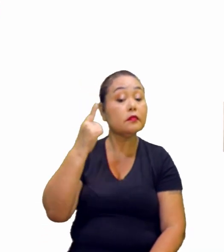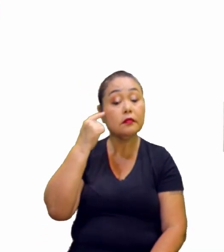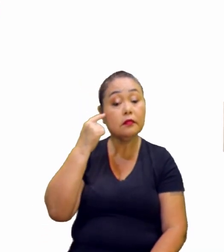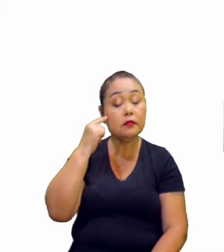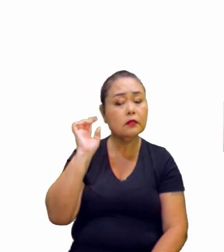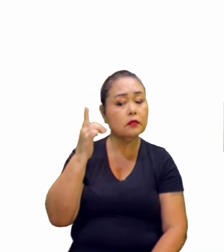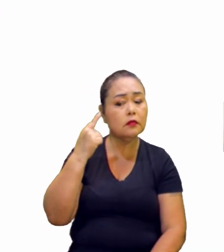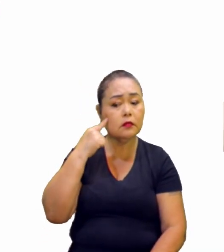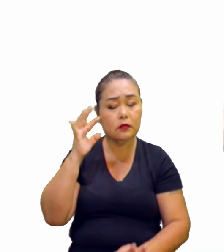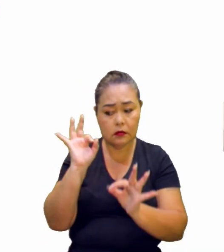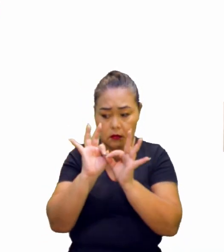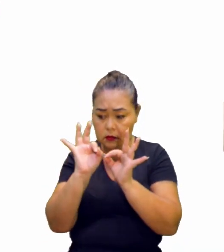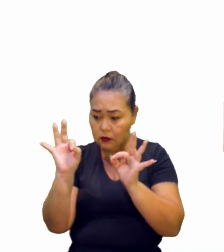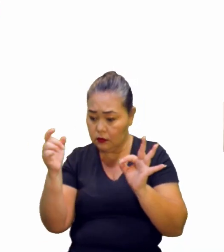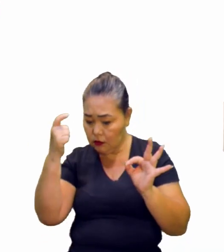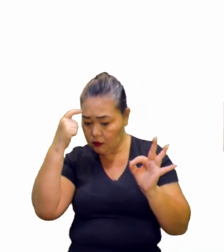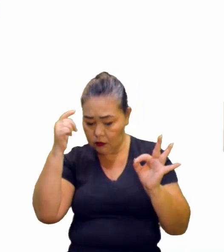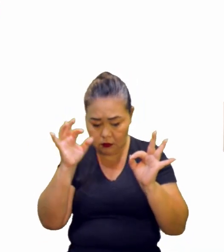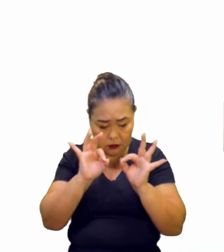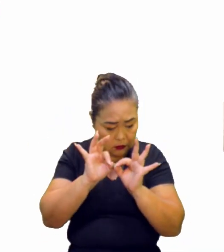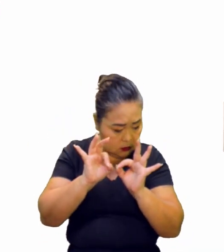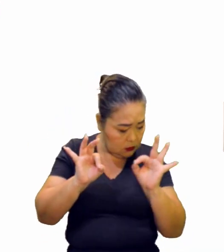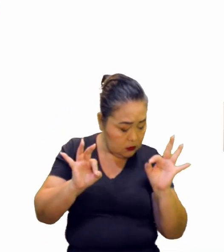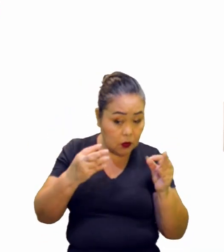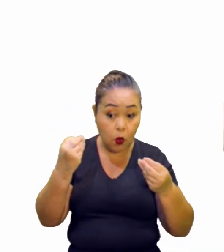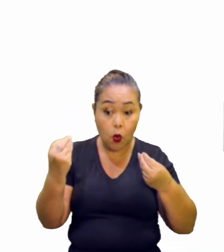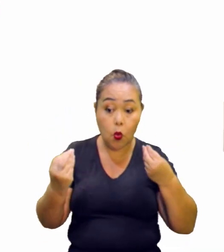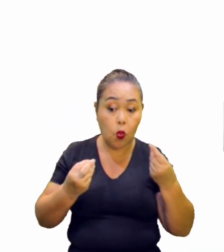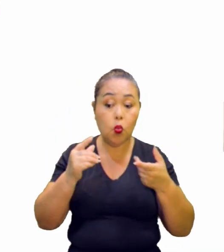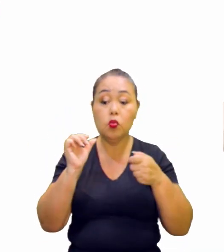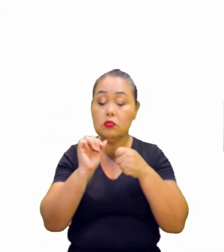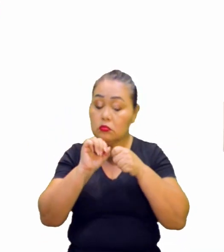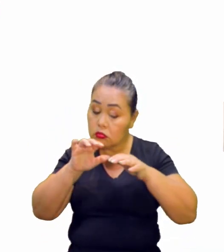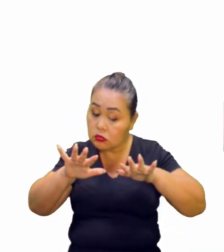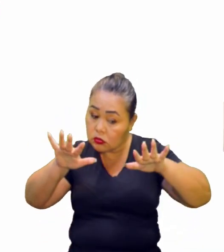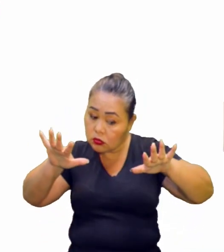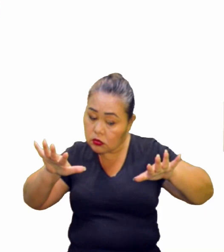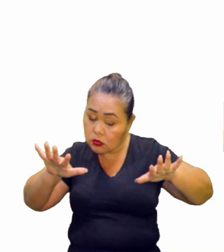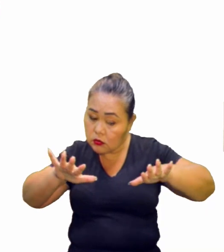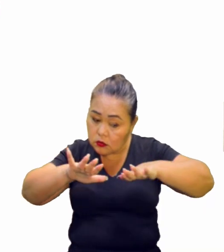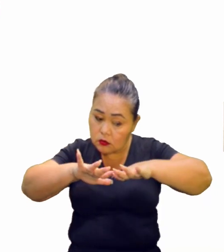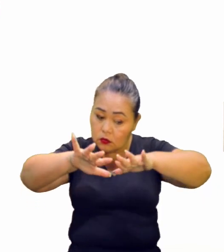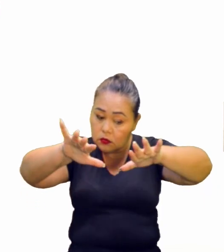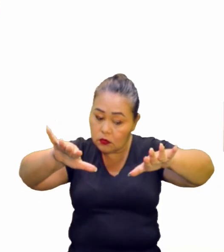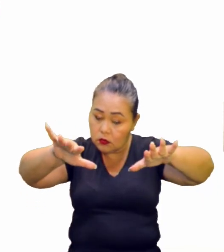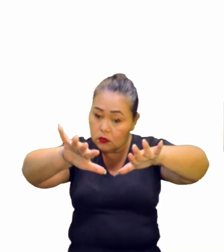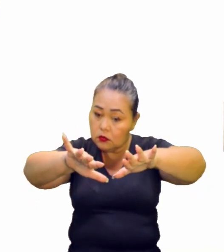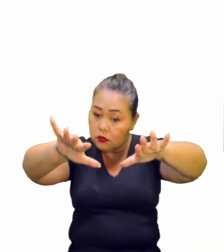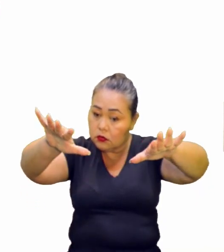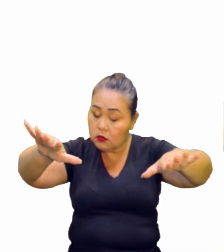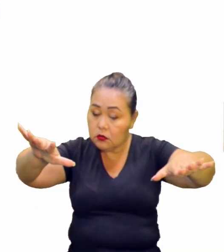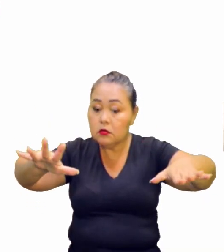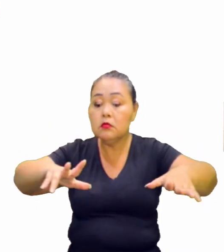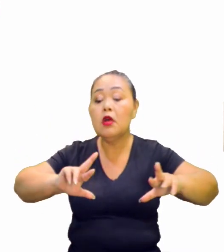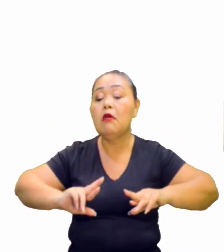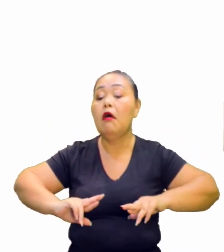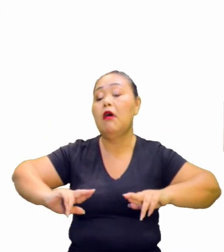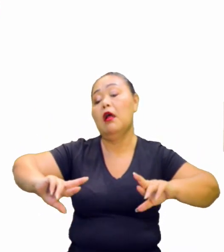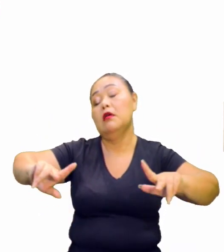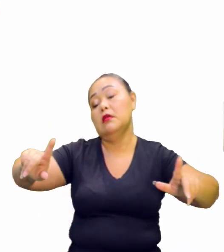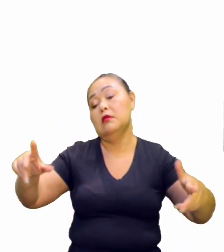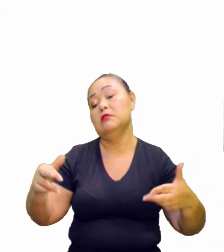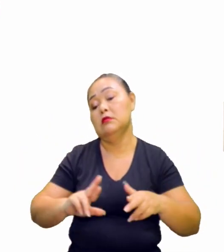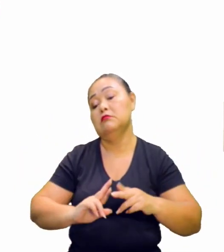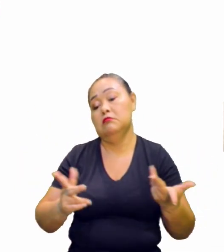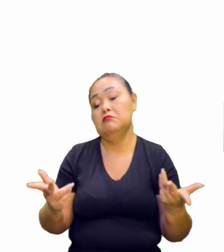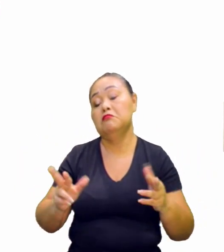toda essa linha de pensamento, né? Como que eu vou estabelecer a dinâmica dessas linhas de produção para essa variedade de produtos que vão